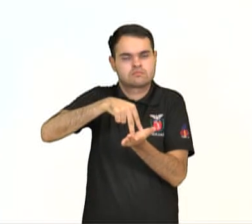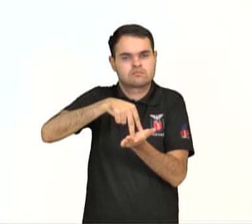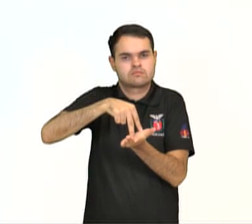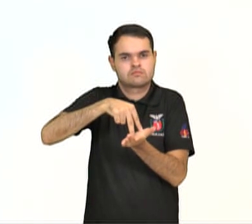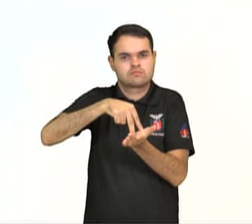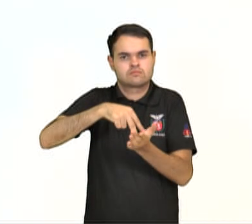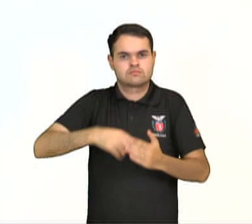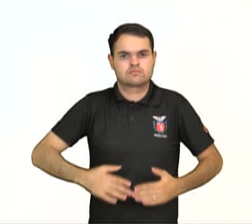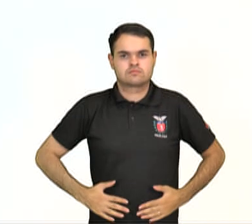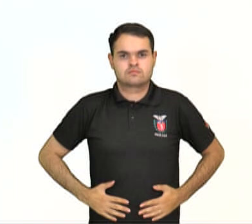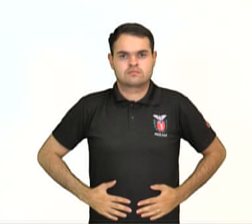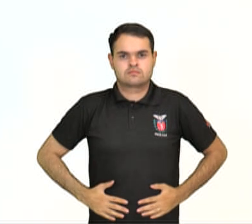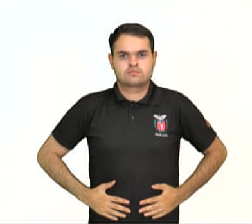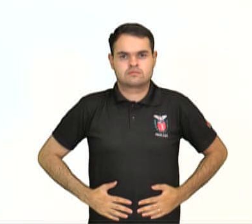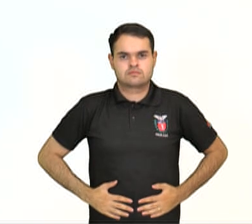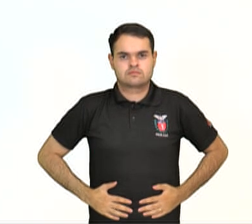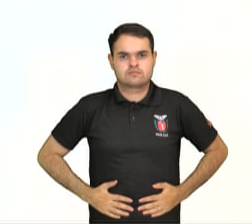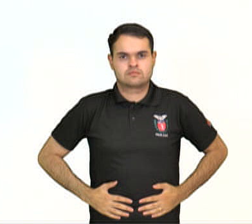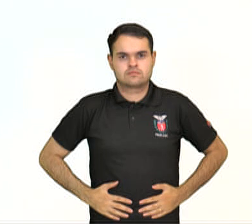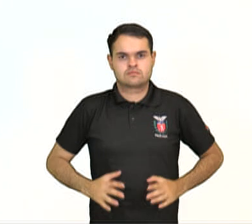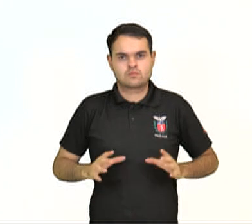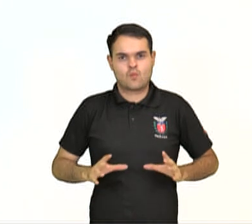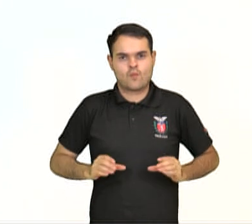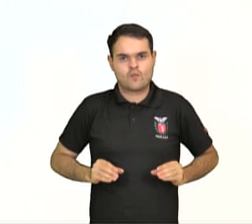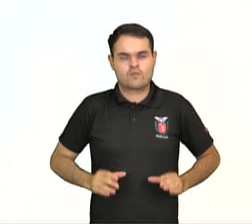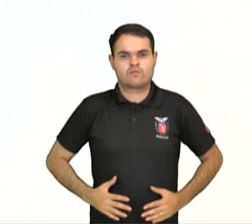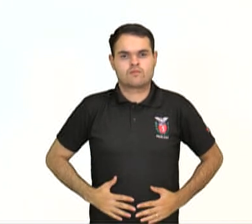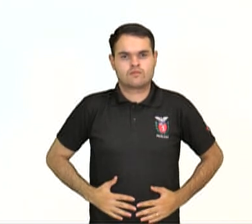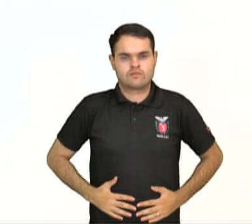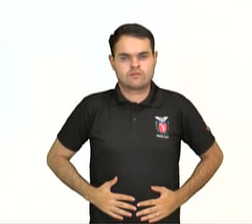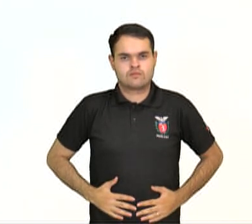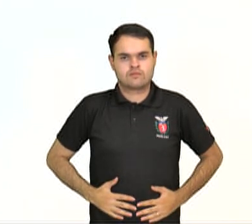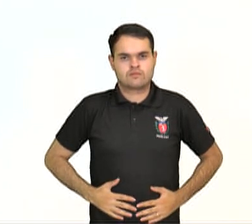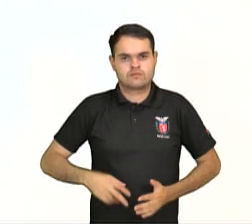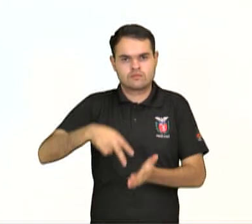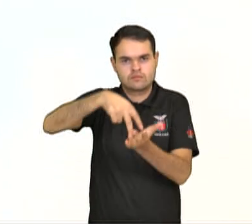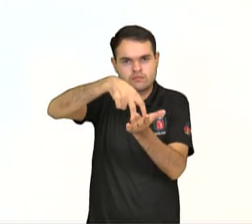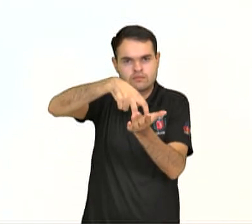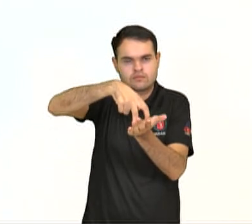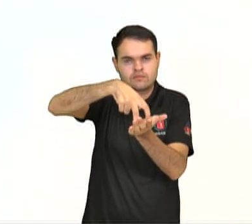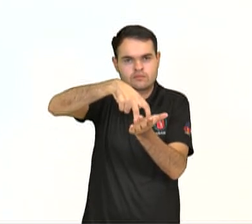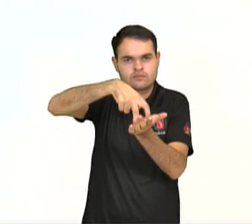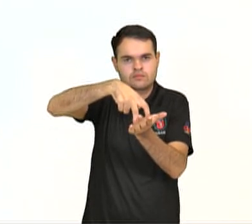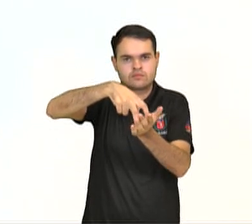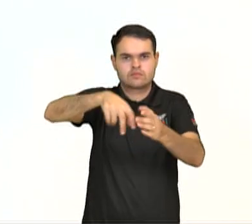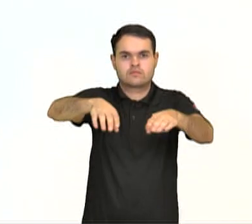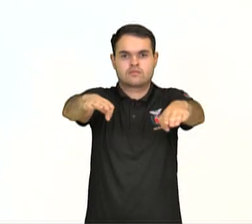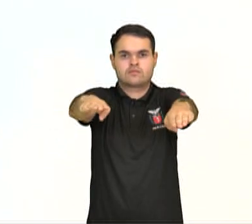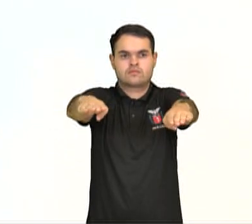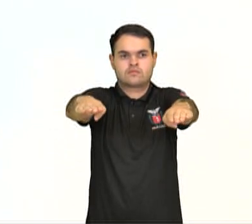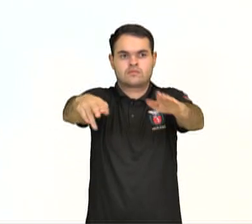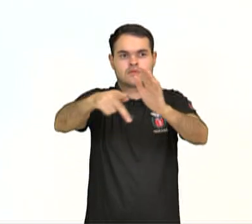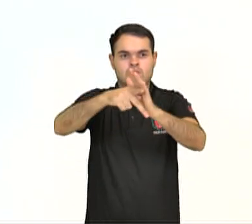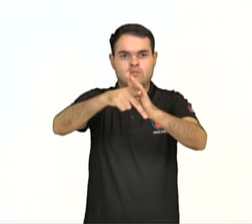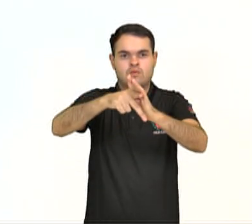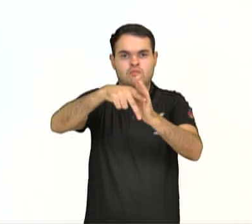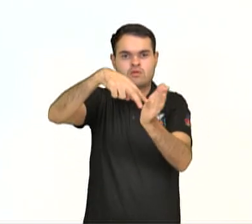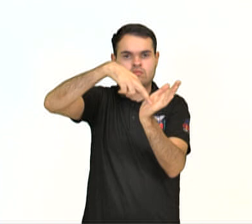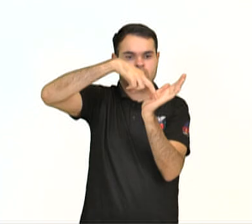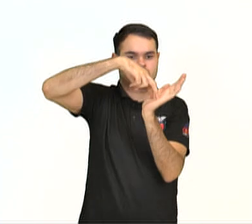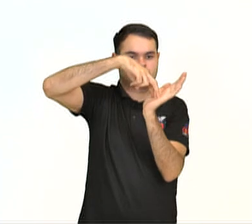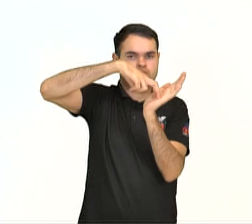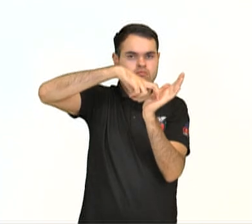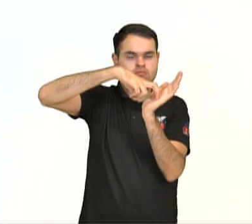Contraia o abdômen, a barriguinha aí, flexione os joelhos e leve o quadril para trás.